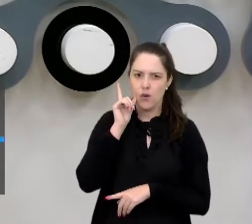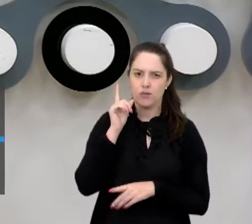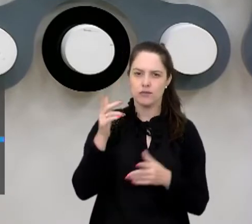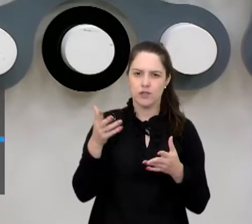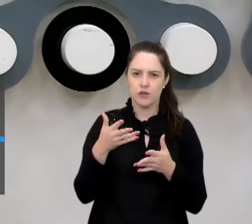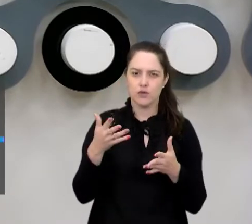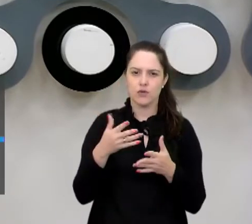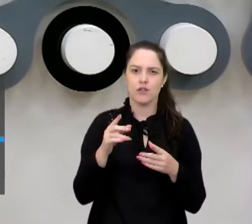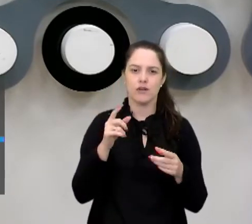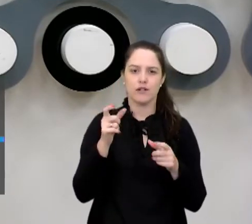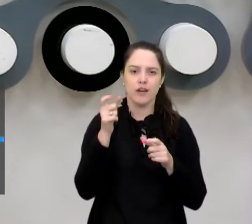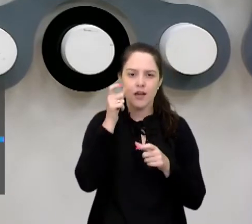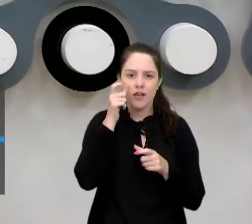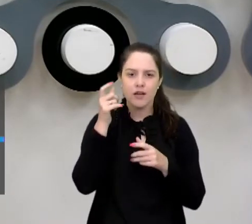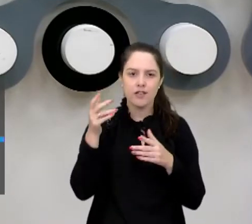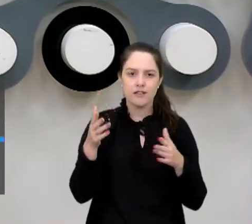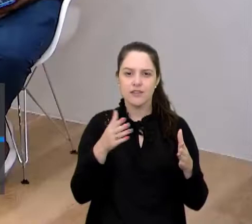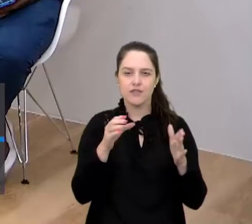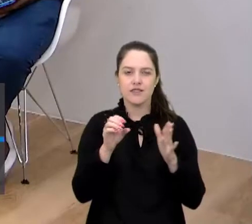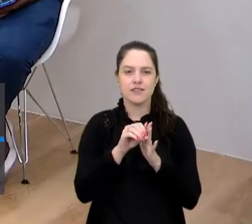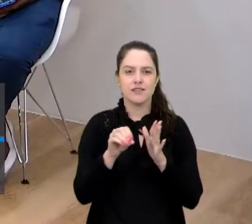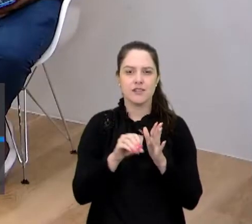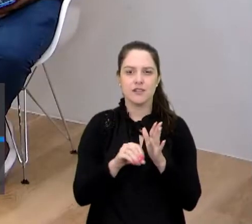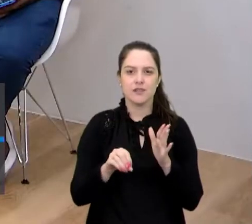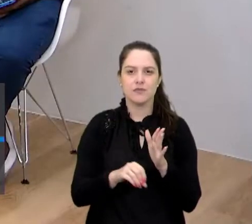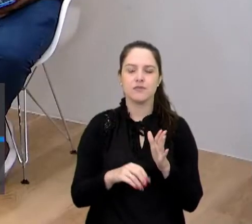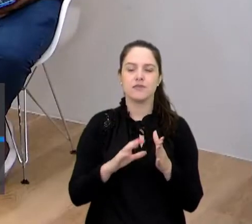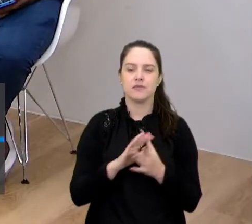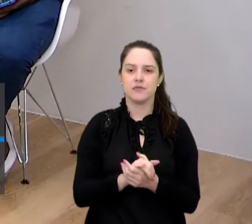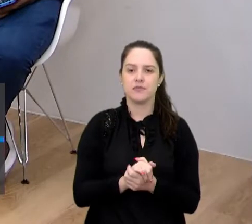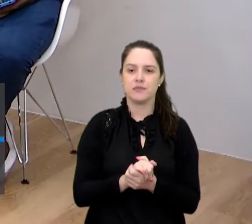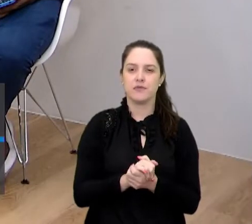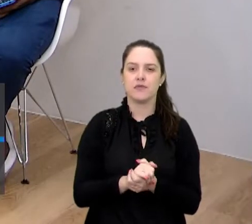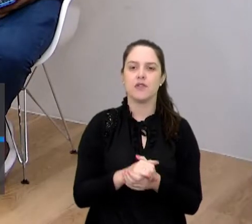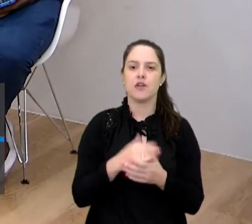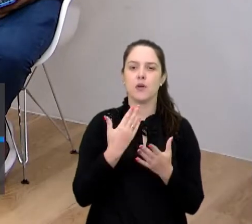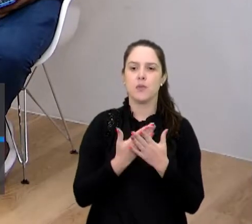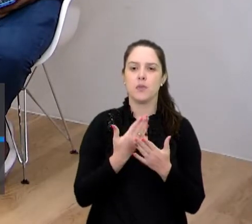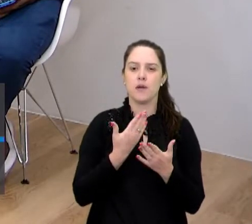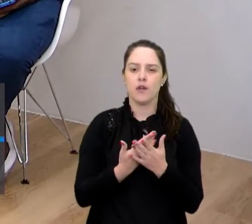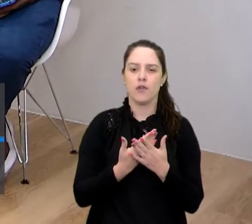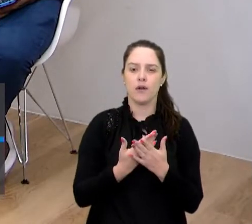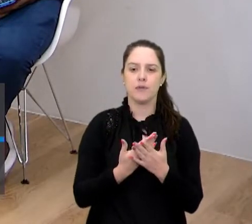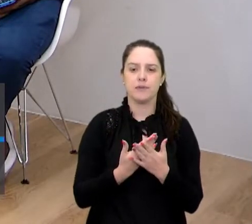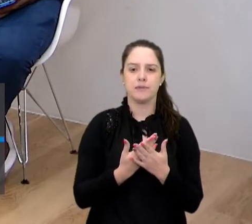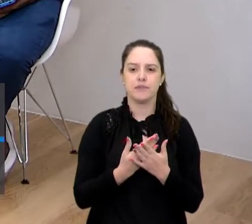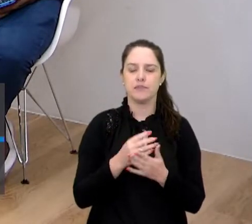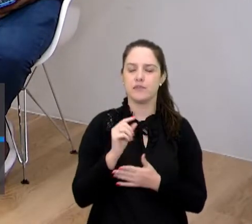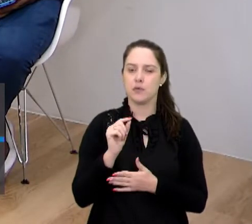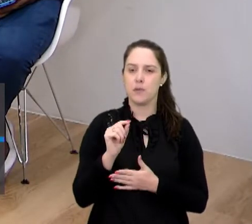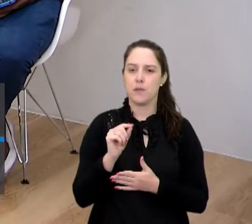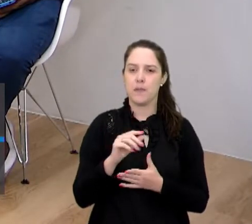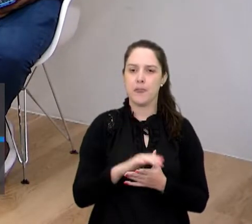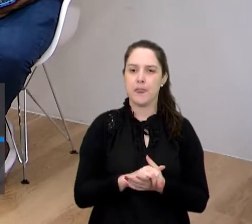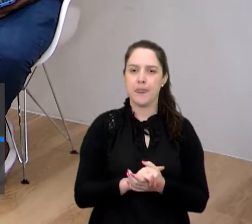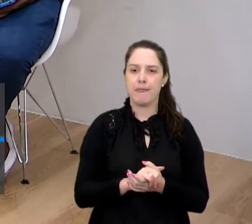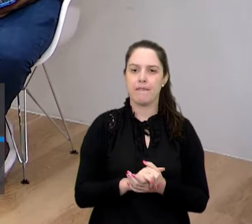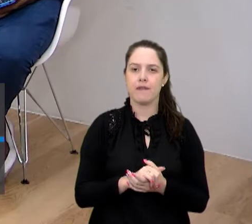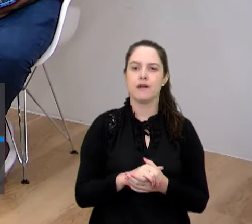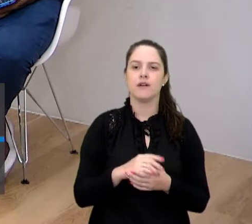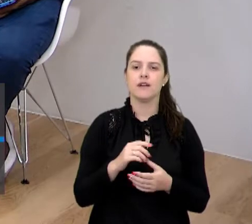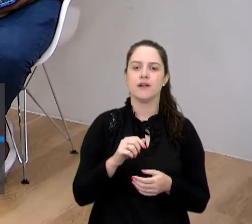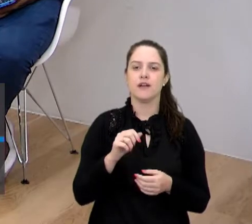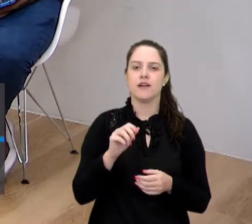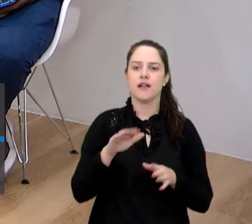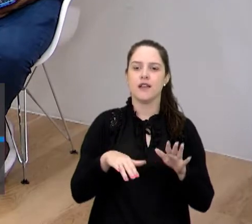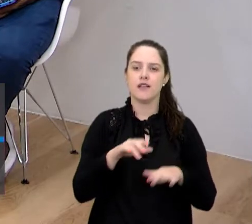quem tá assistindo, vai fazer muito sentido. No vídeo anterior. Mas no vídeo que eu tava gravando uma aula, nem era do aprofundamento, eu estava com um convidado, um cartunista,